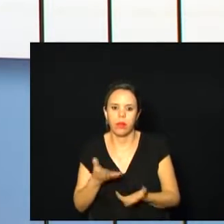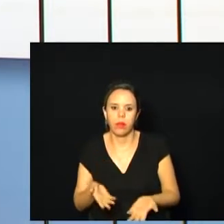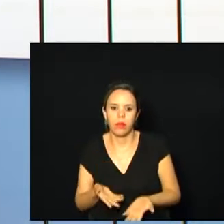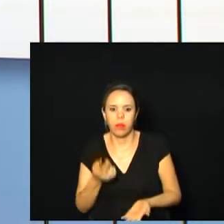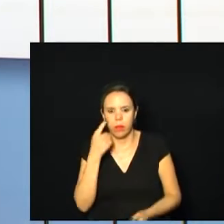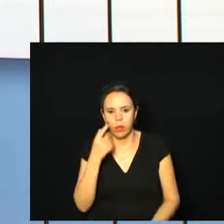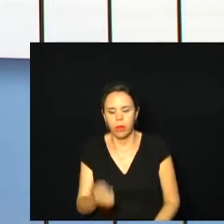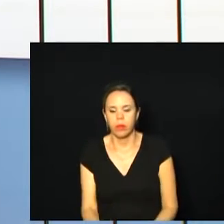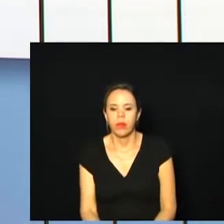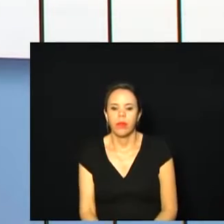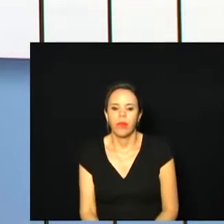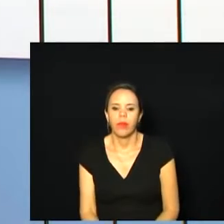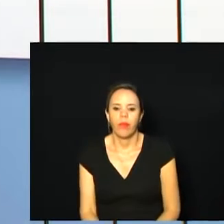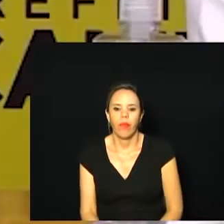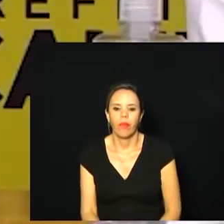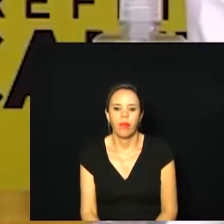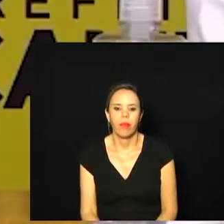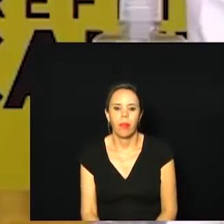cidade. Acompanhe.